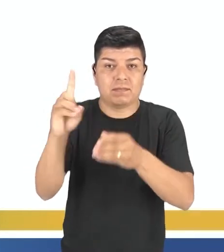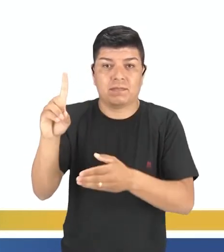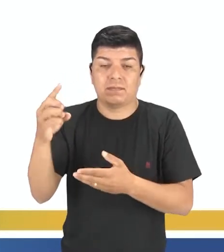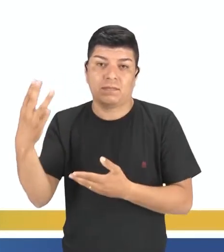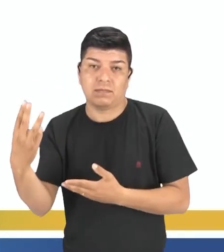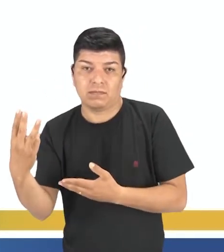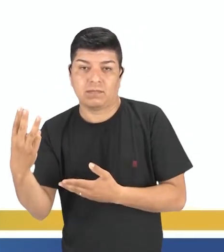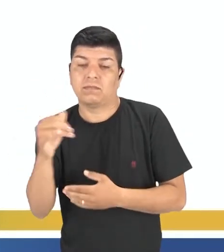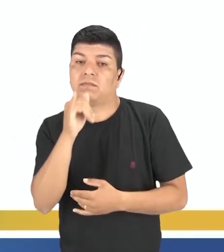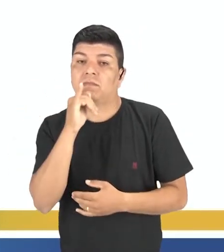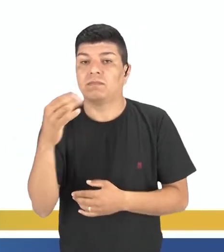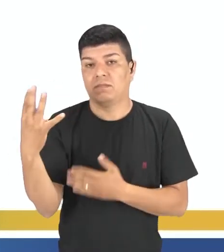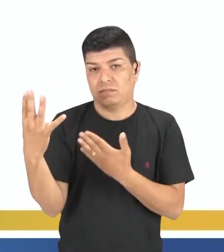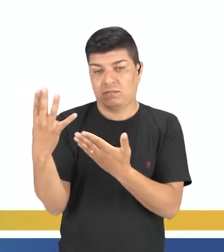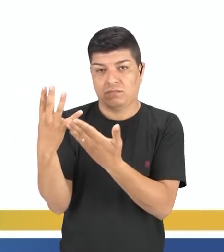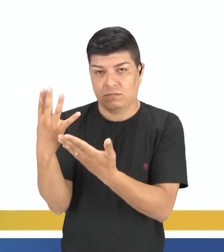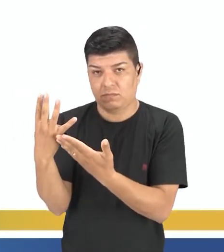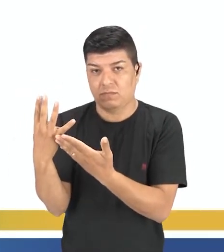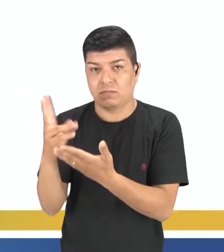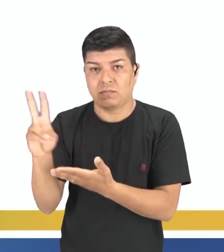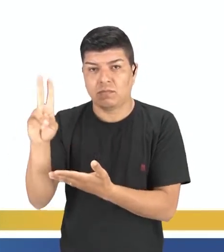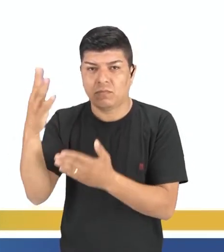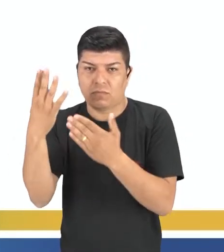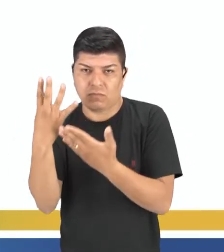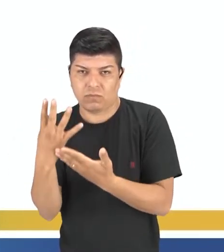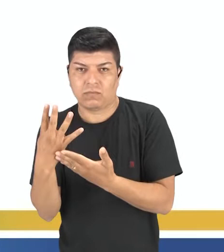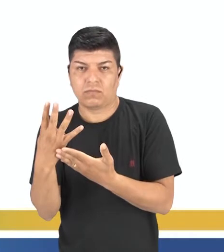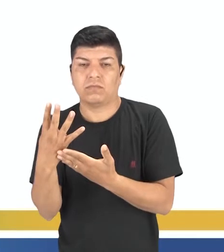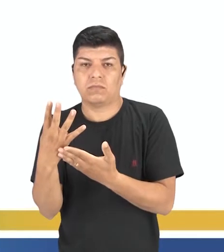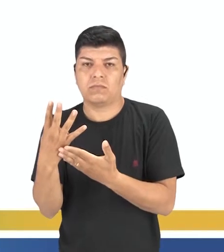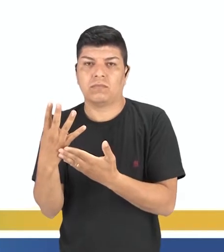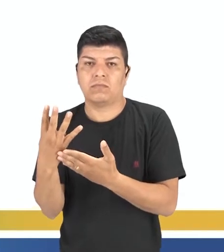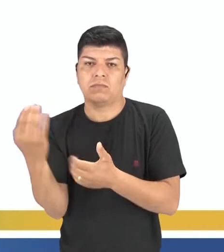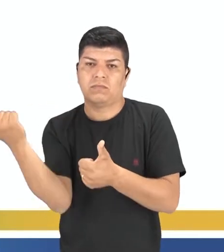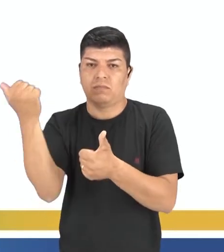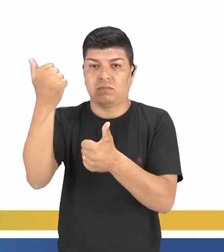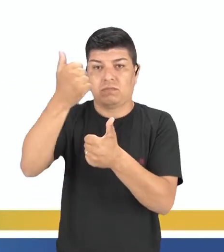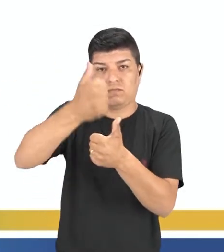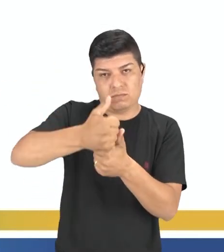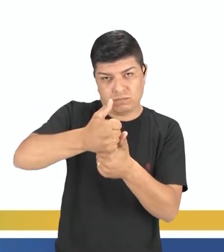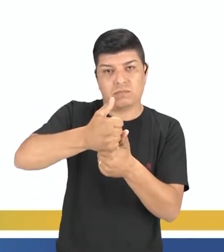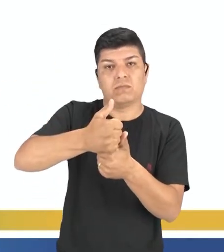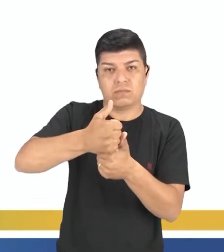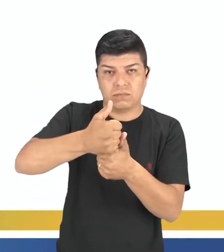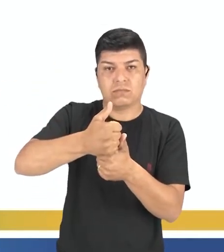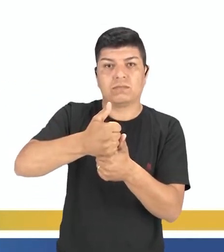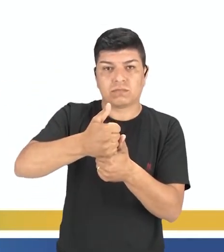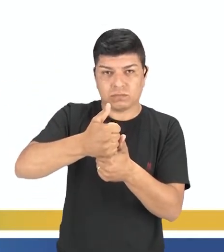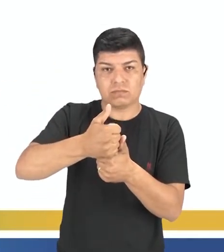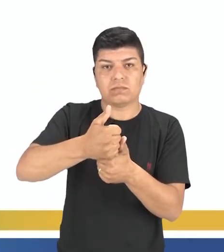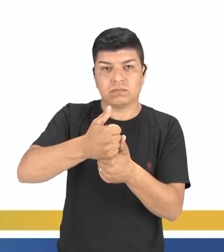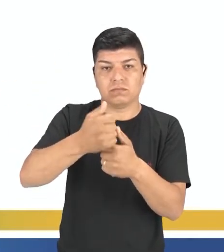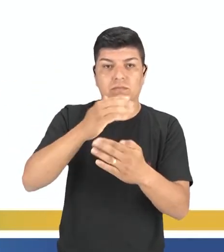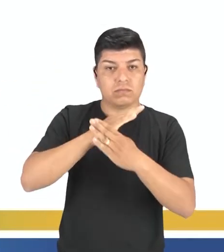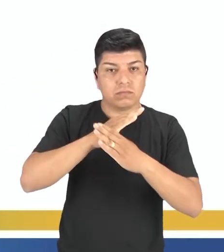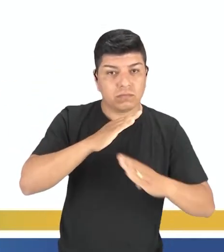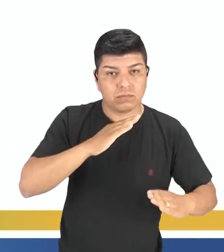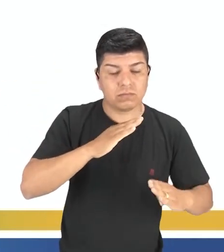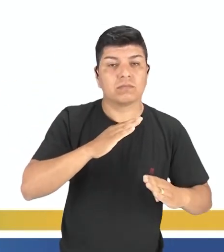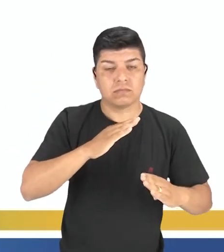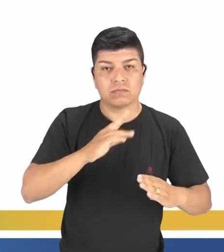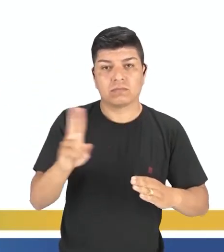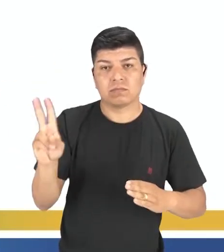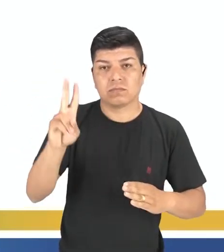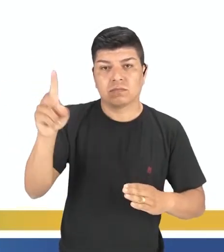um 4, se eu pegar o valor 4 aqui e substituir na minha inequação,